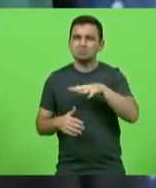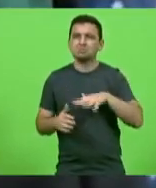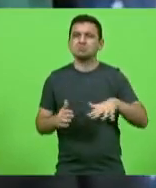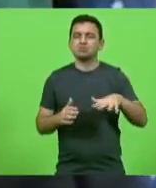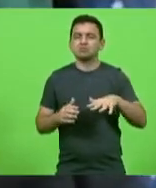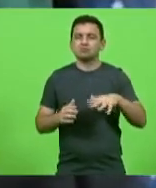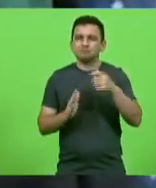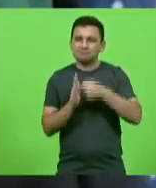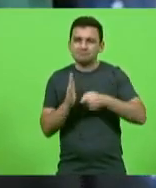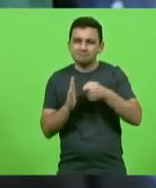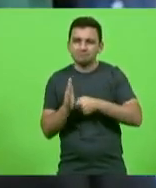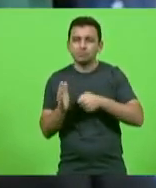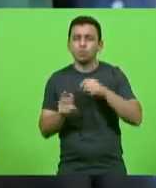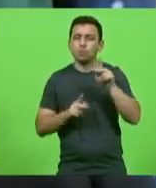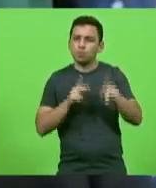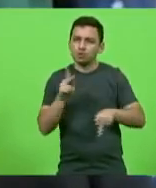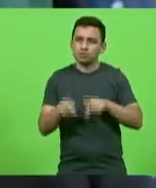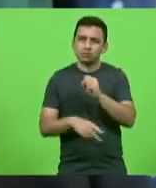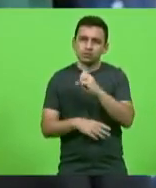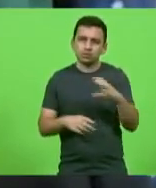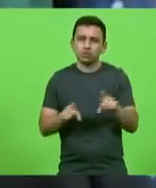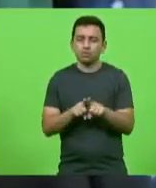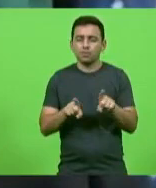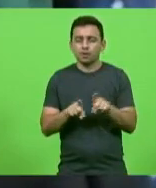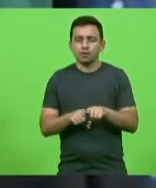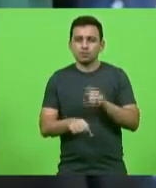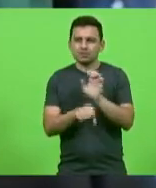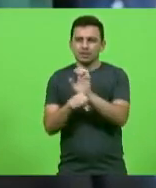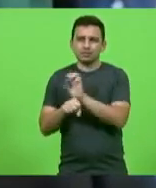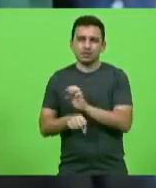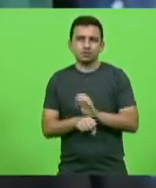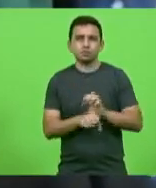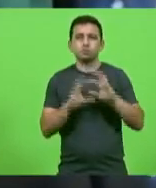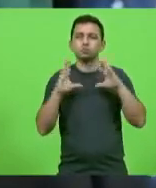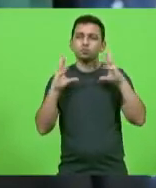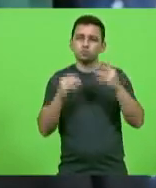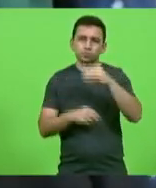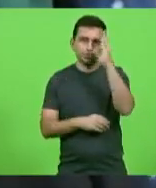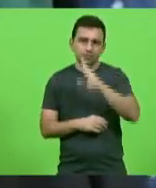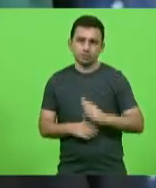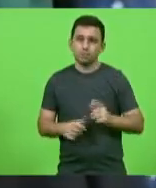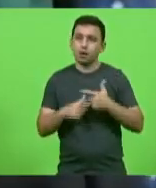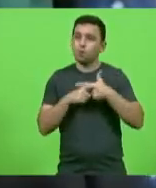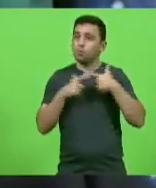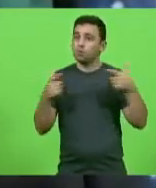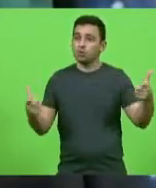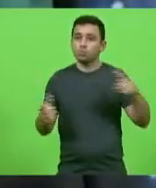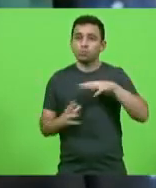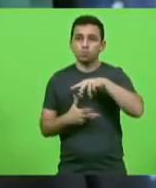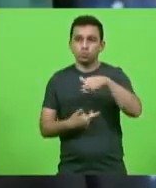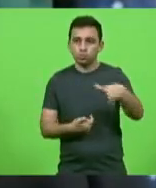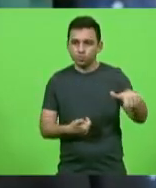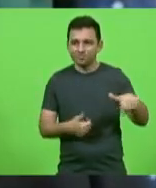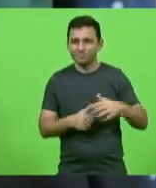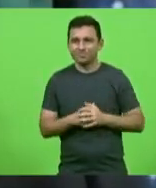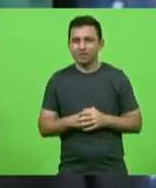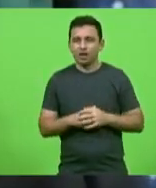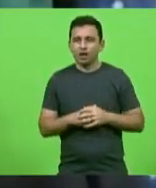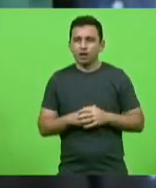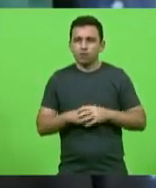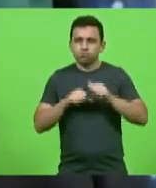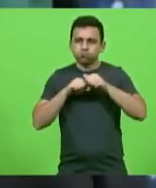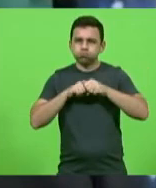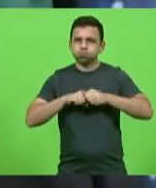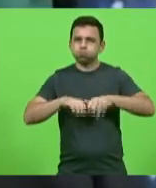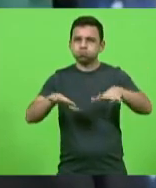não somente dos passar nesse Mas para todos os Estados da Federação Brasileira EA grande maioria dos países a eclosão da poderia